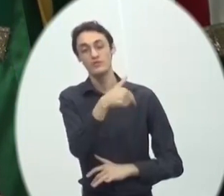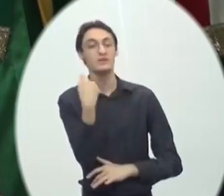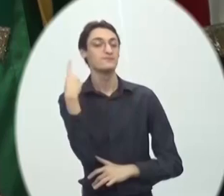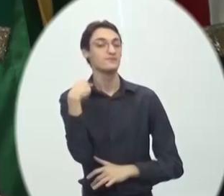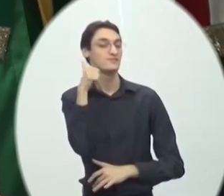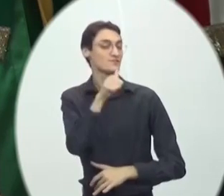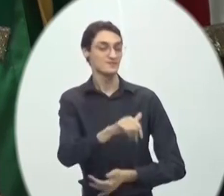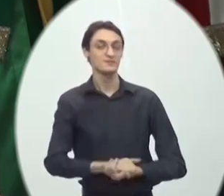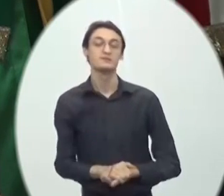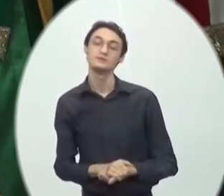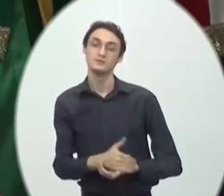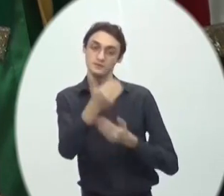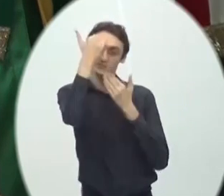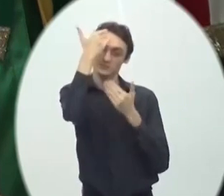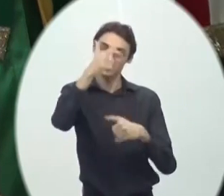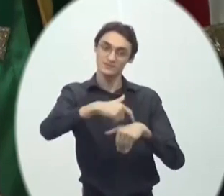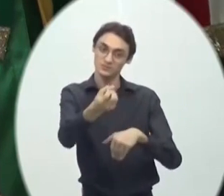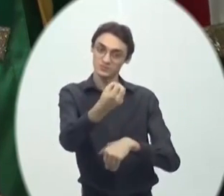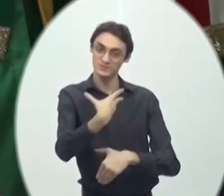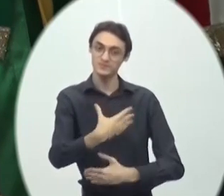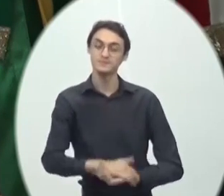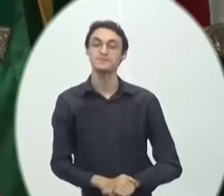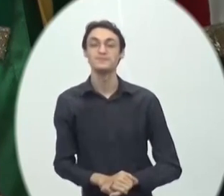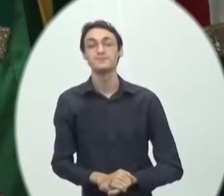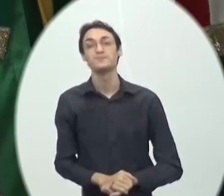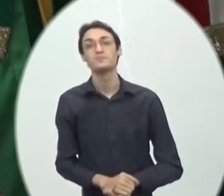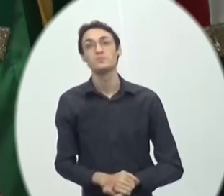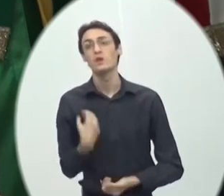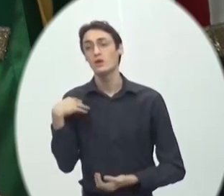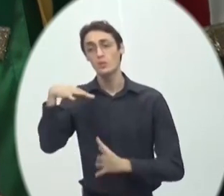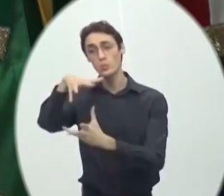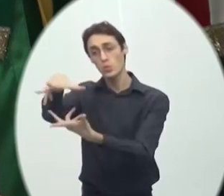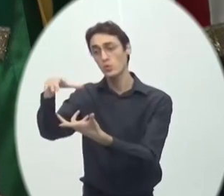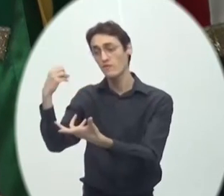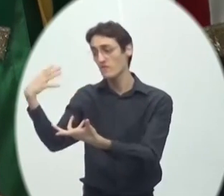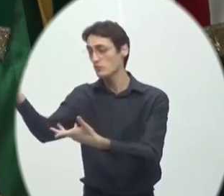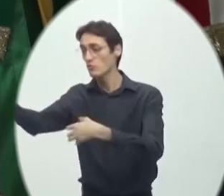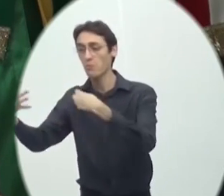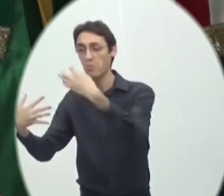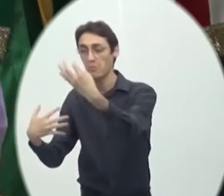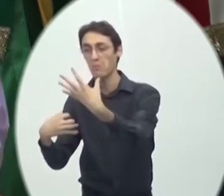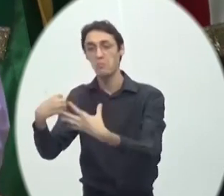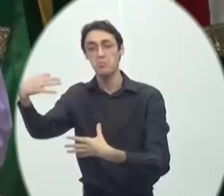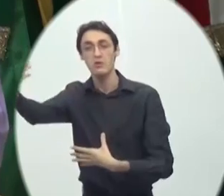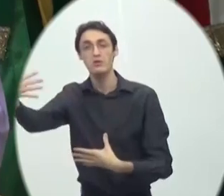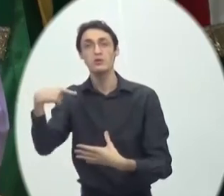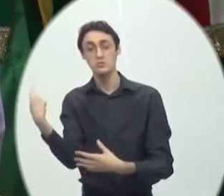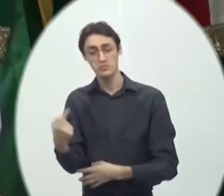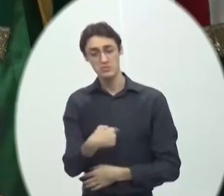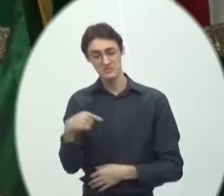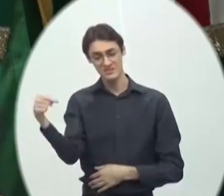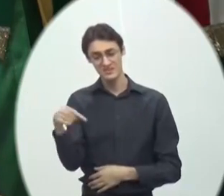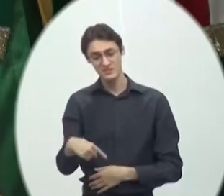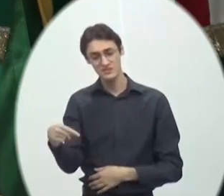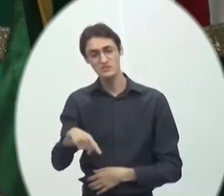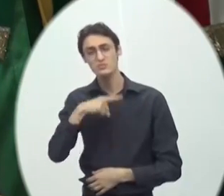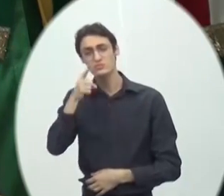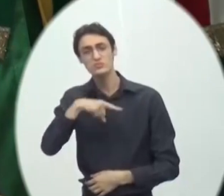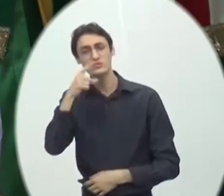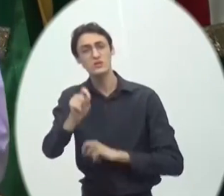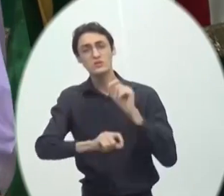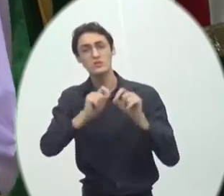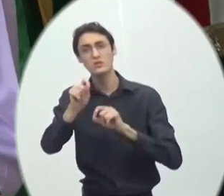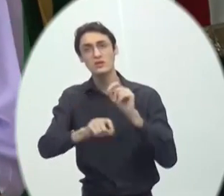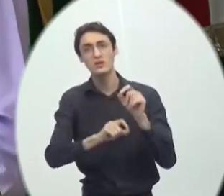Obrigado, vereadora Giovana. Viajando para o mundo inteiro, vereador Zaira. E nós aqui não temos condições de fazer